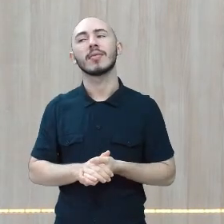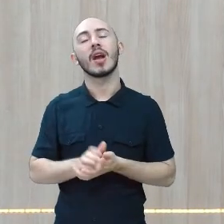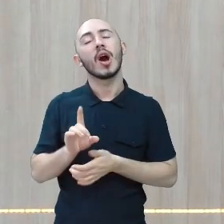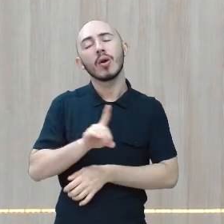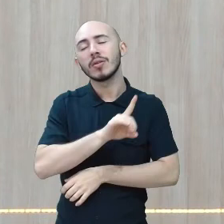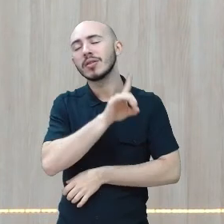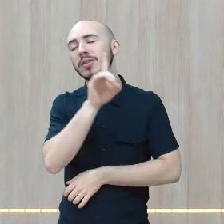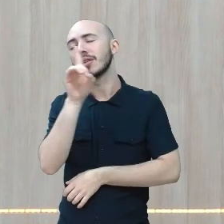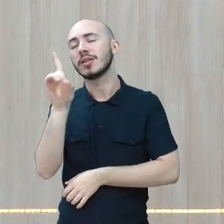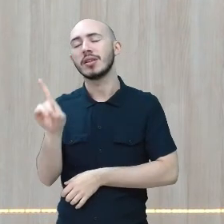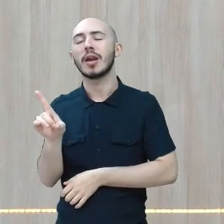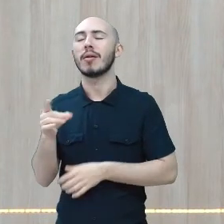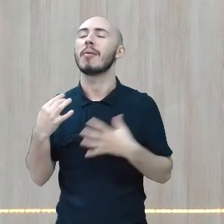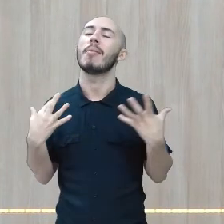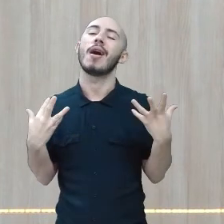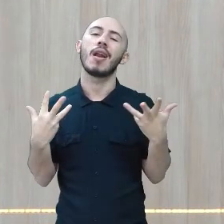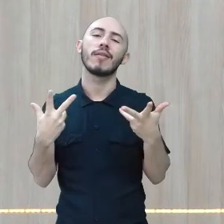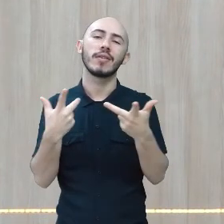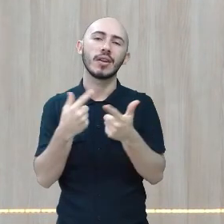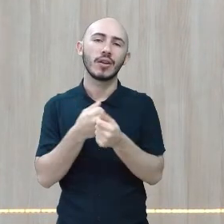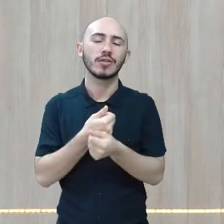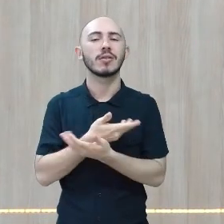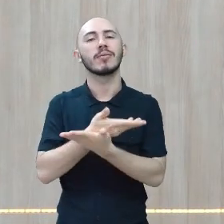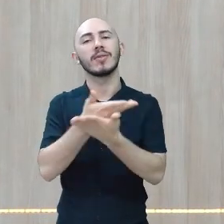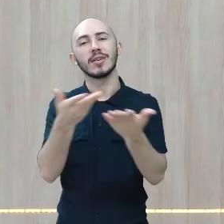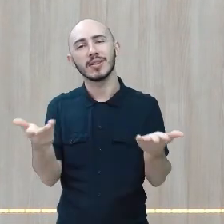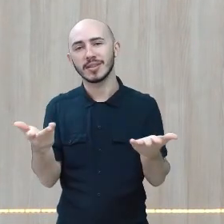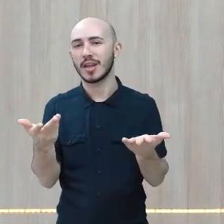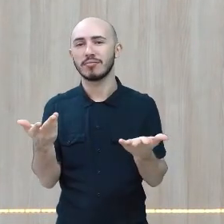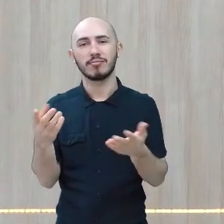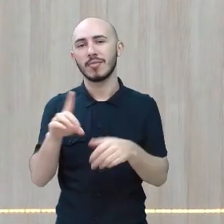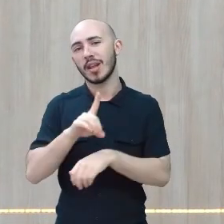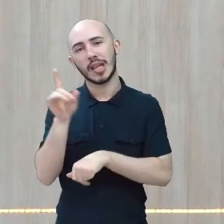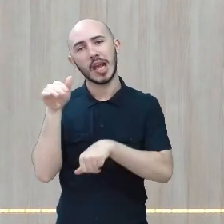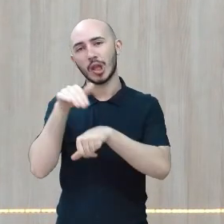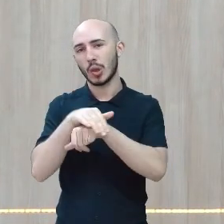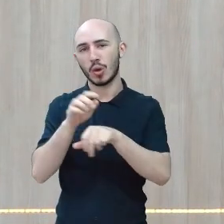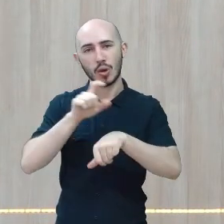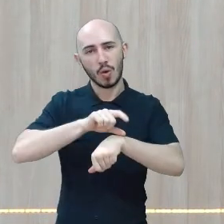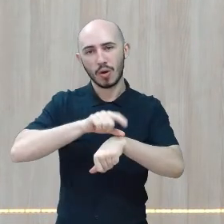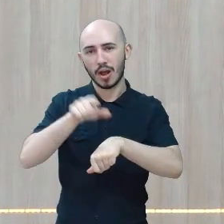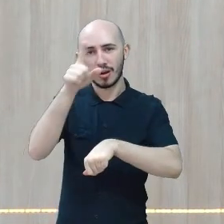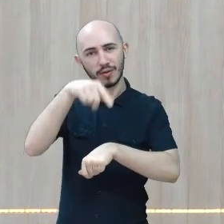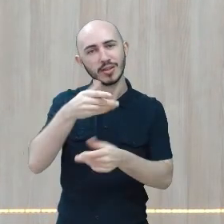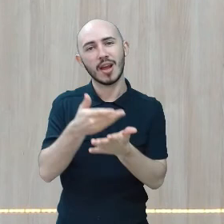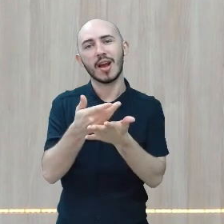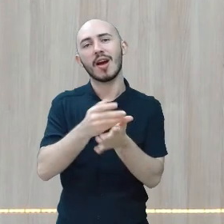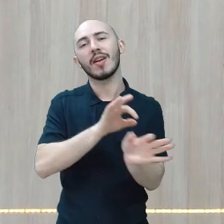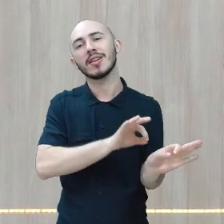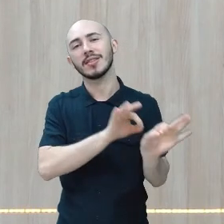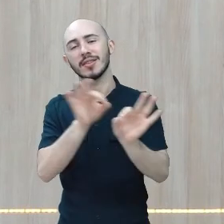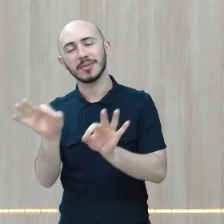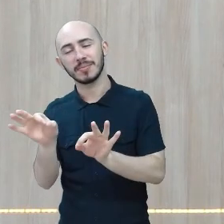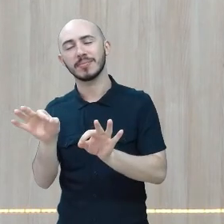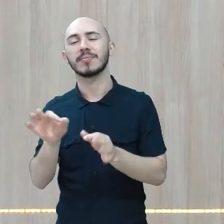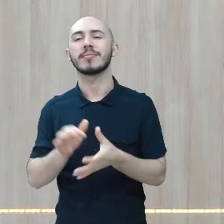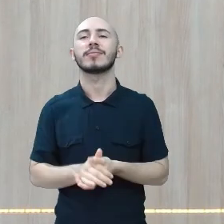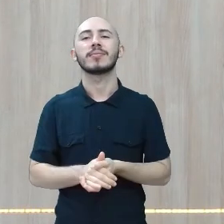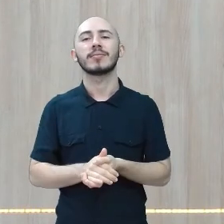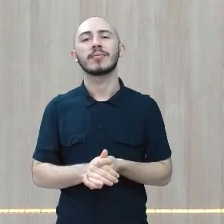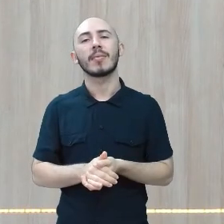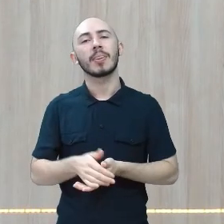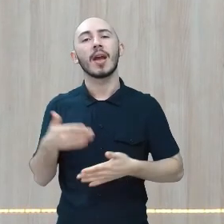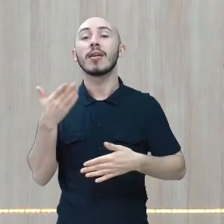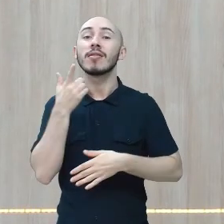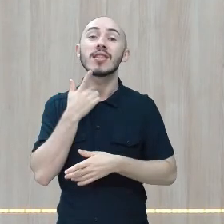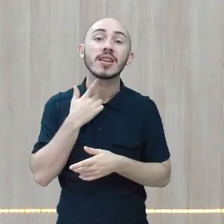ótimo dia, seja dia, noite, o horário que for que você esteja vendo esta aula, não é? O nosso